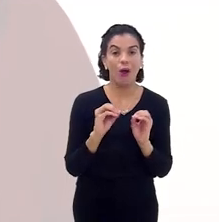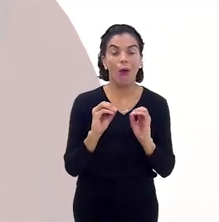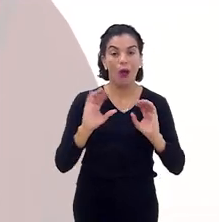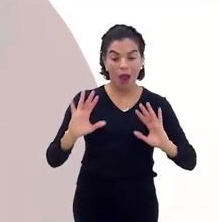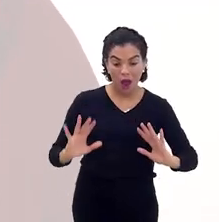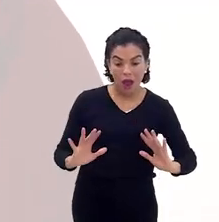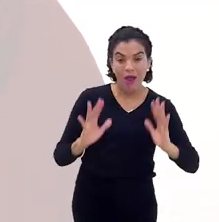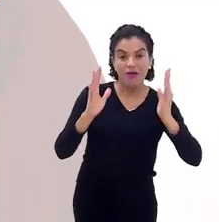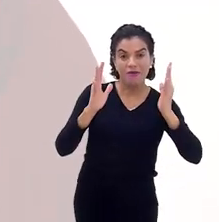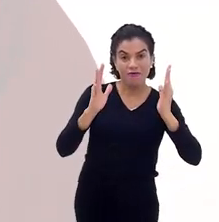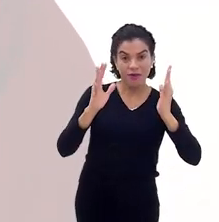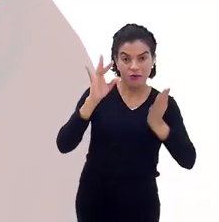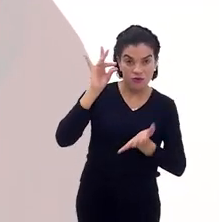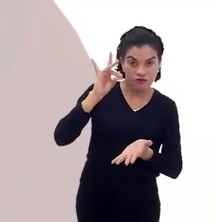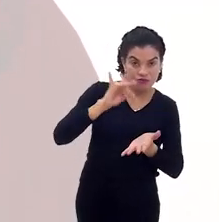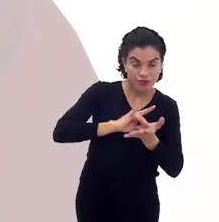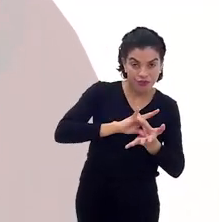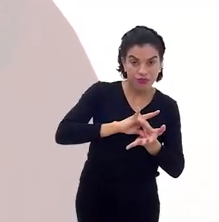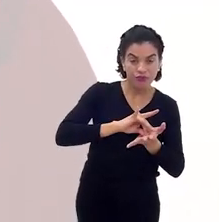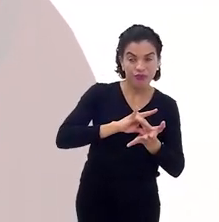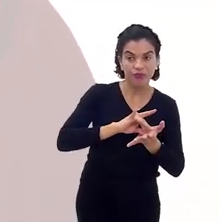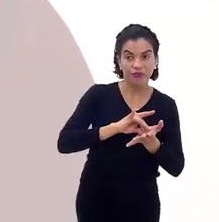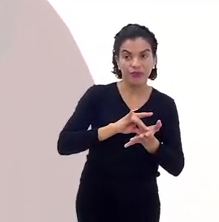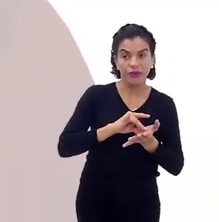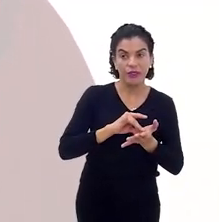a cerimônia em si.